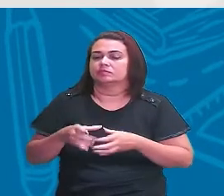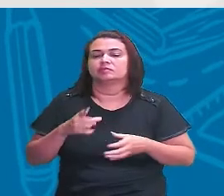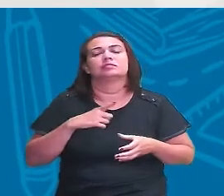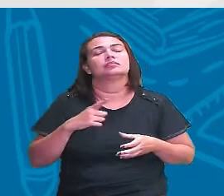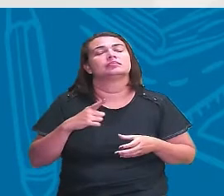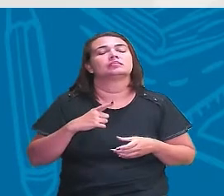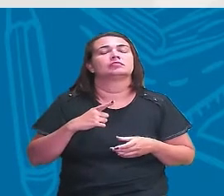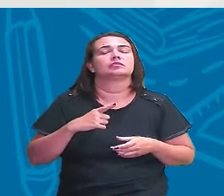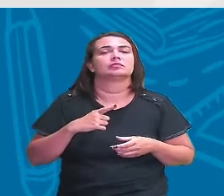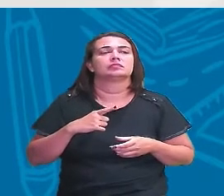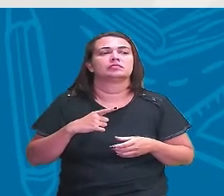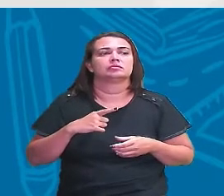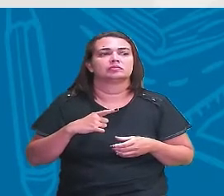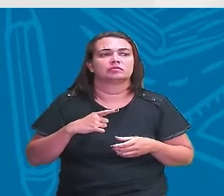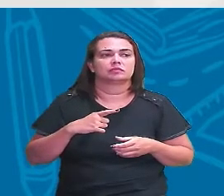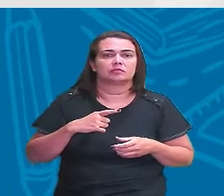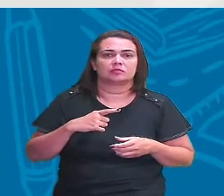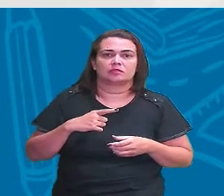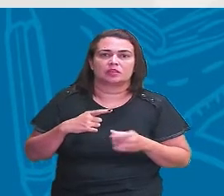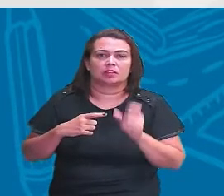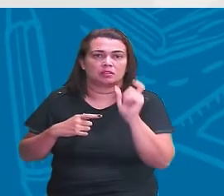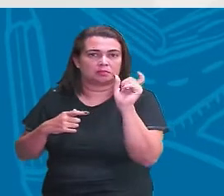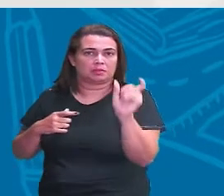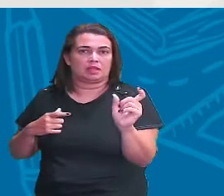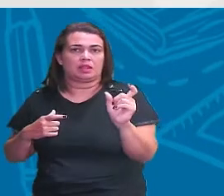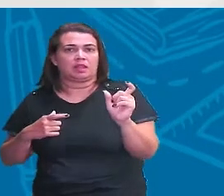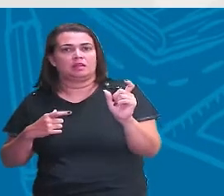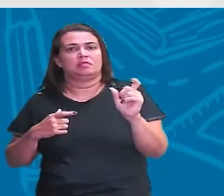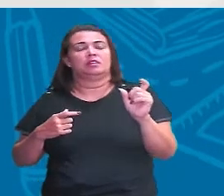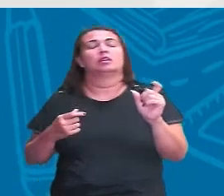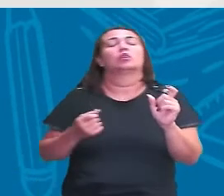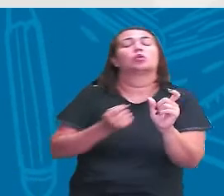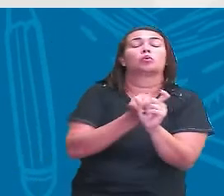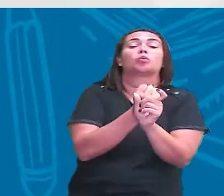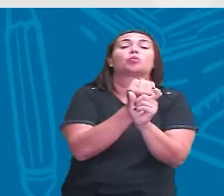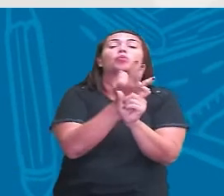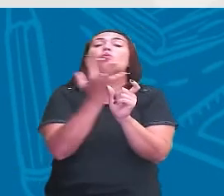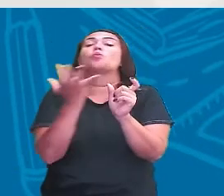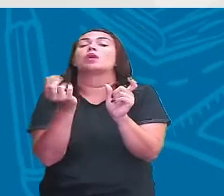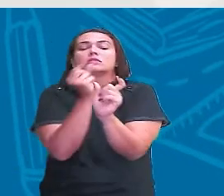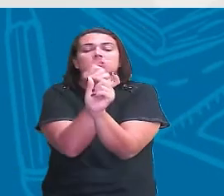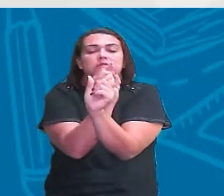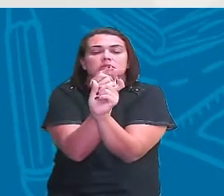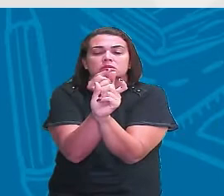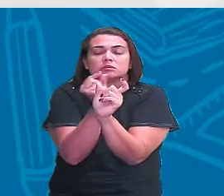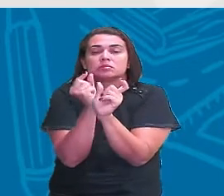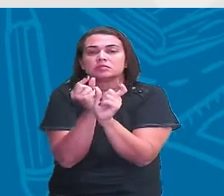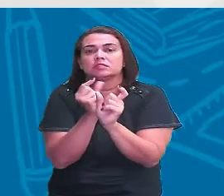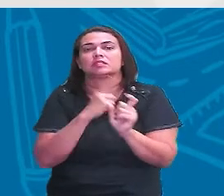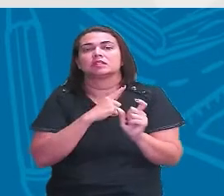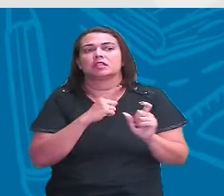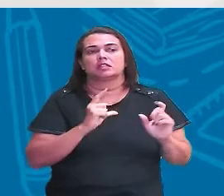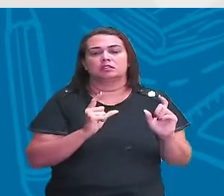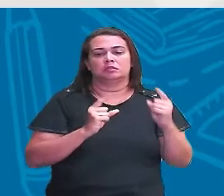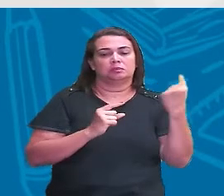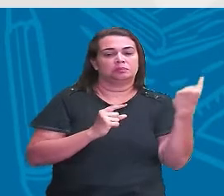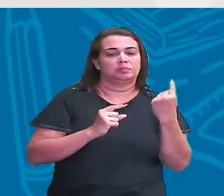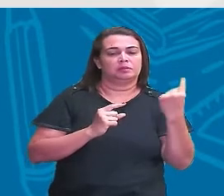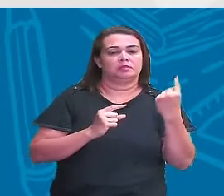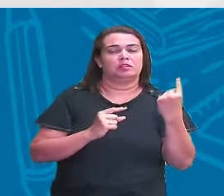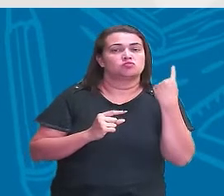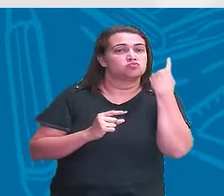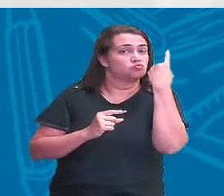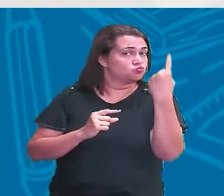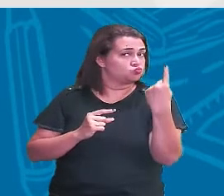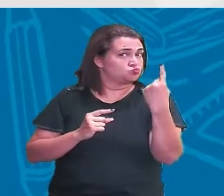Temos aqui, ó, a classificação das palavras ou número de sílabas. Temos aqui o primeiro bonequinho, onde